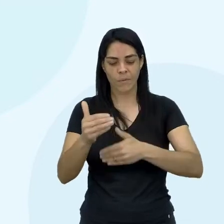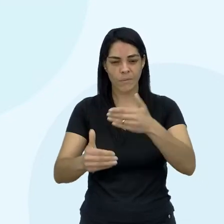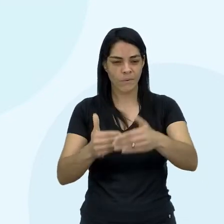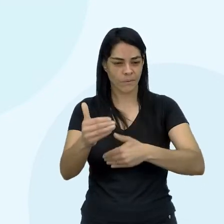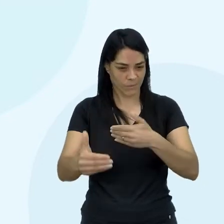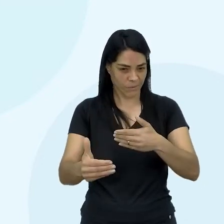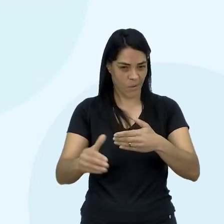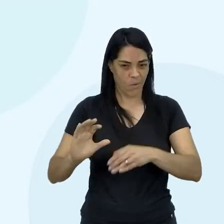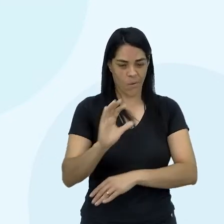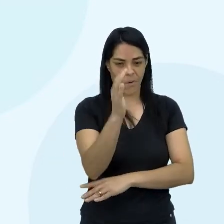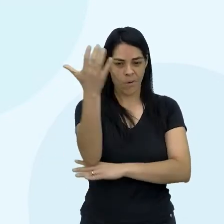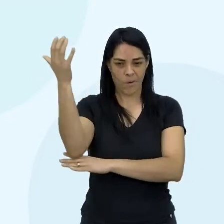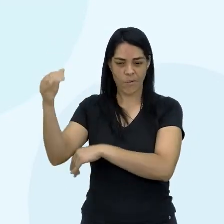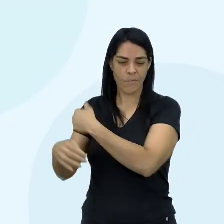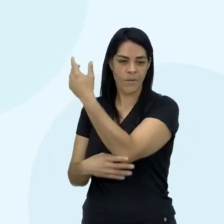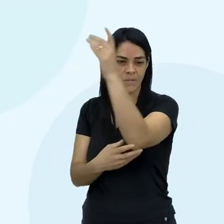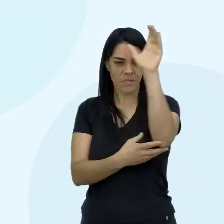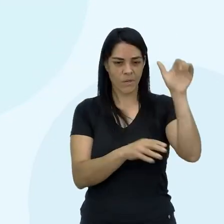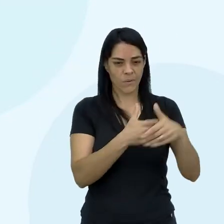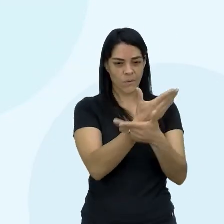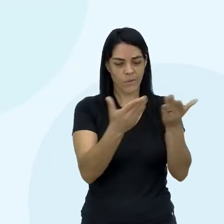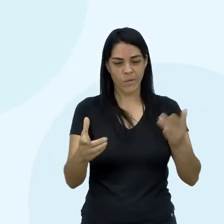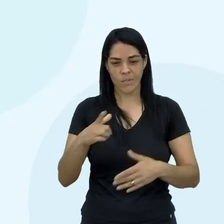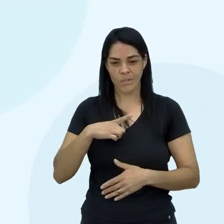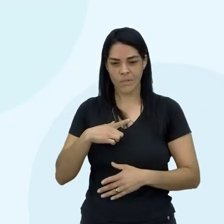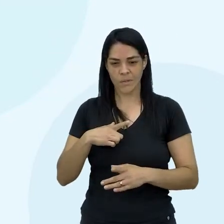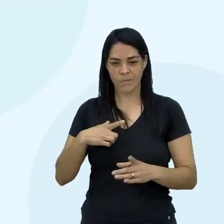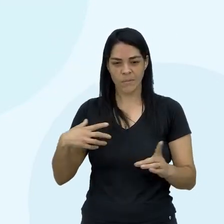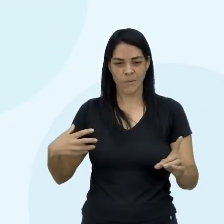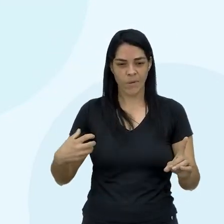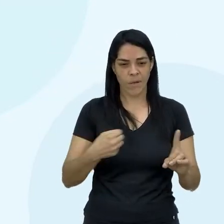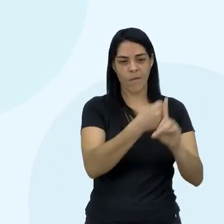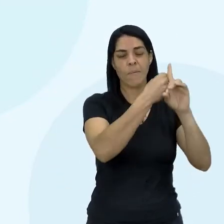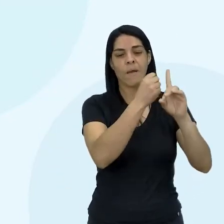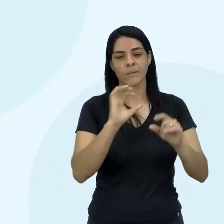ambiental, nós temos um primeiro impacto acontecendo.